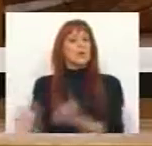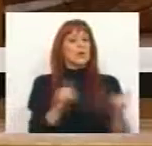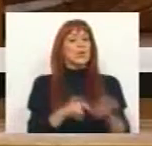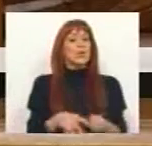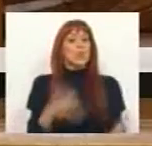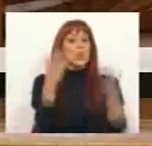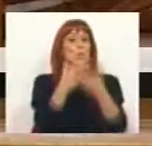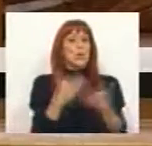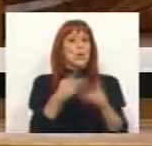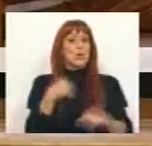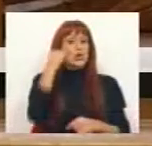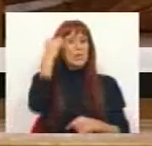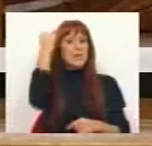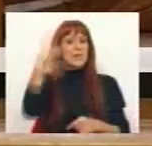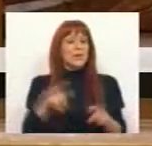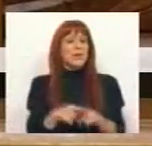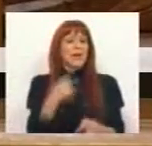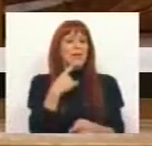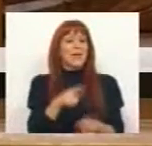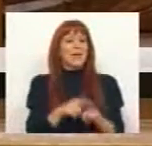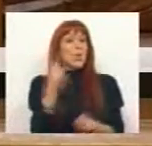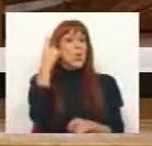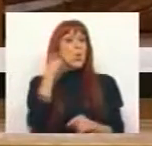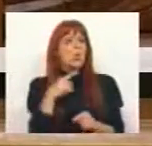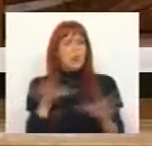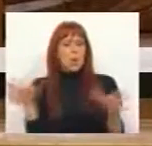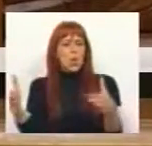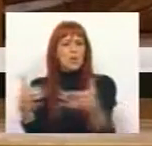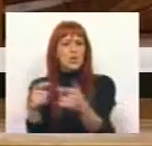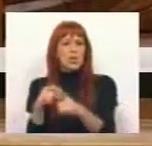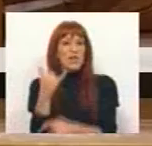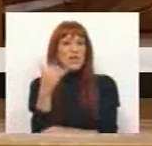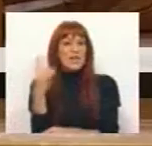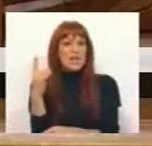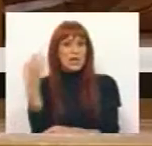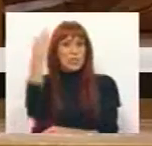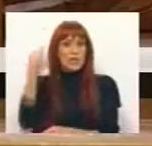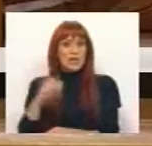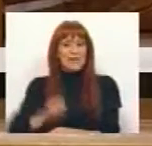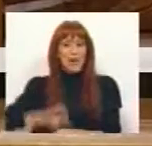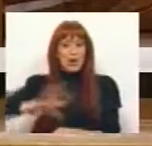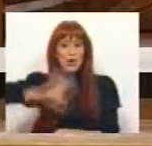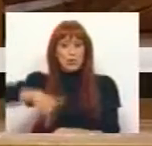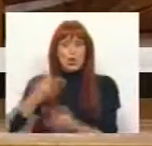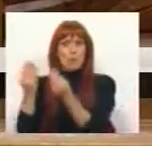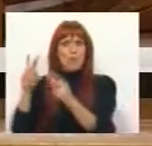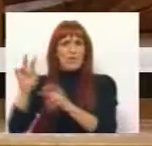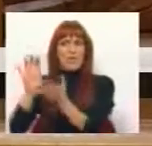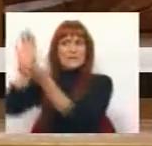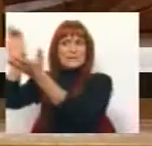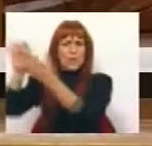nos estudos, os especialistas apontam para uma concentração de 26% da riqueza mundial nos paraísos